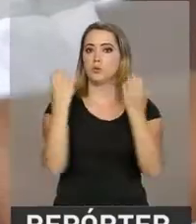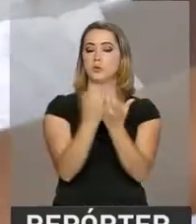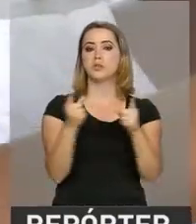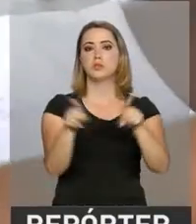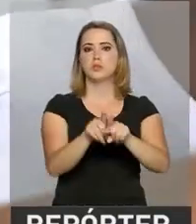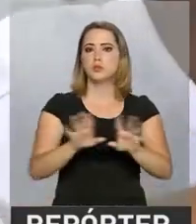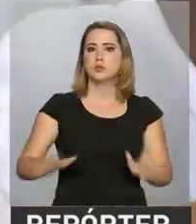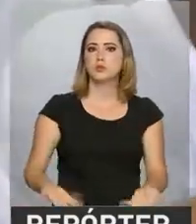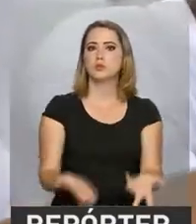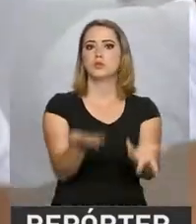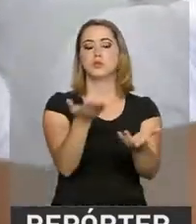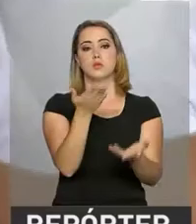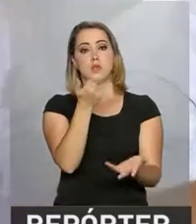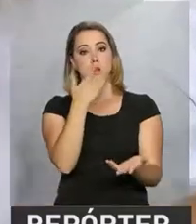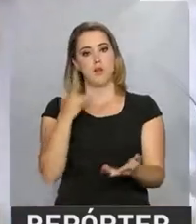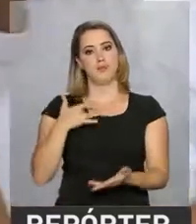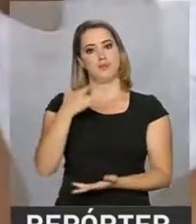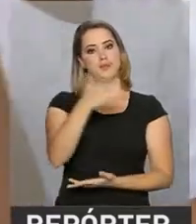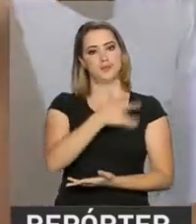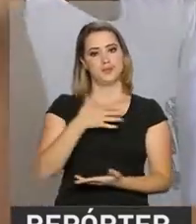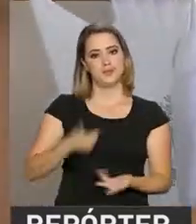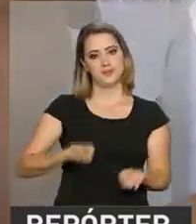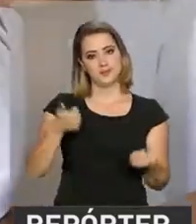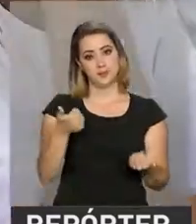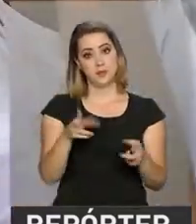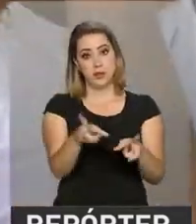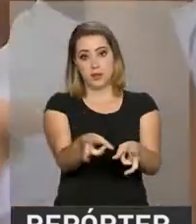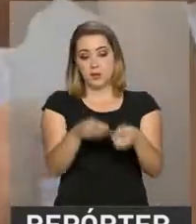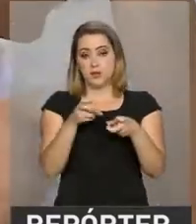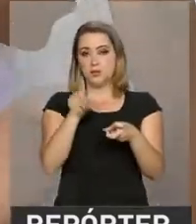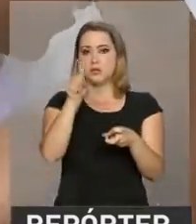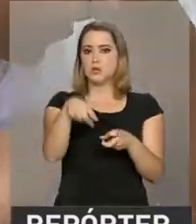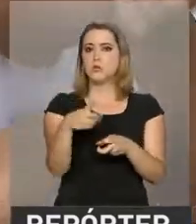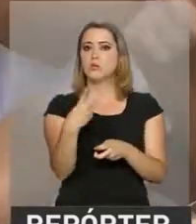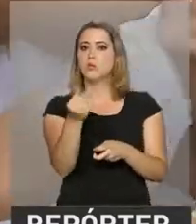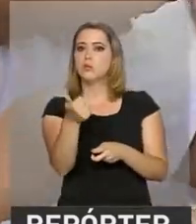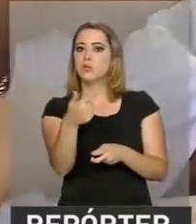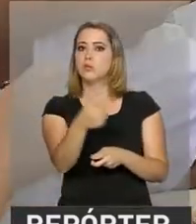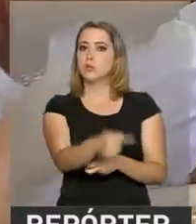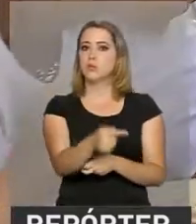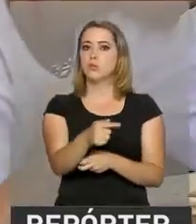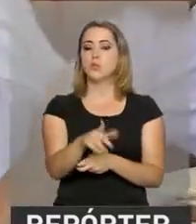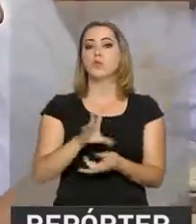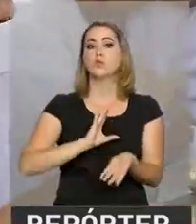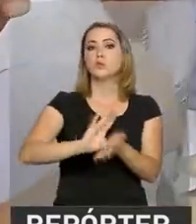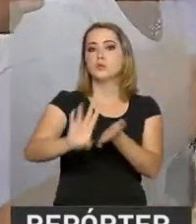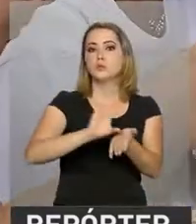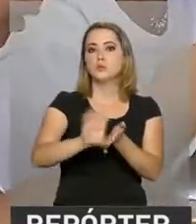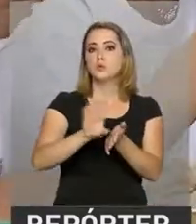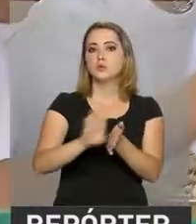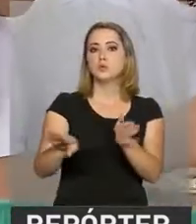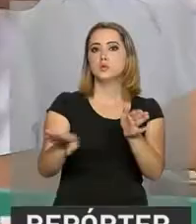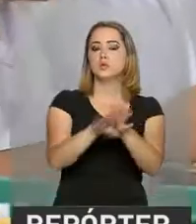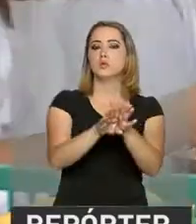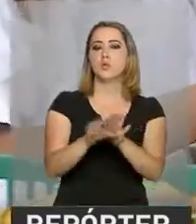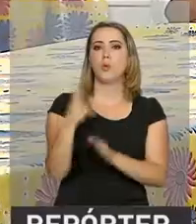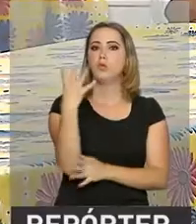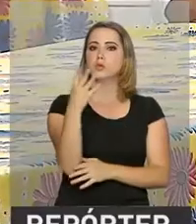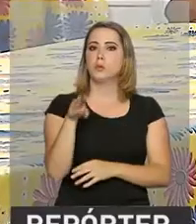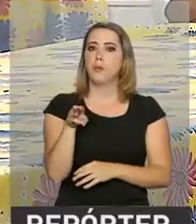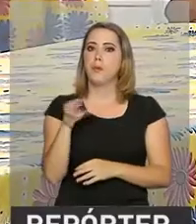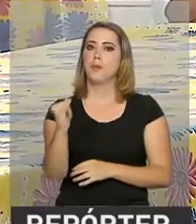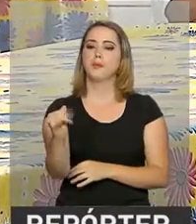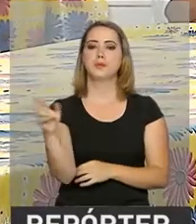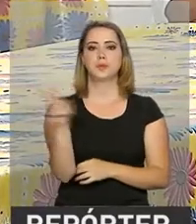também promover a alimentação saudável. A expectativa é que em 2017 os recursos cheguem a